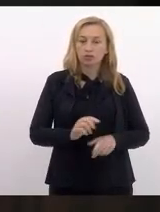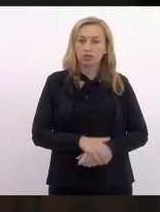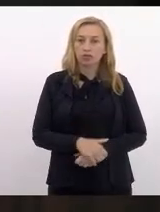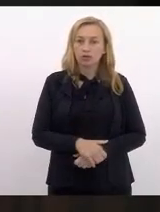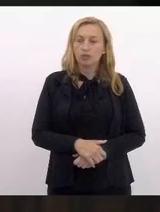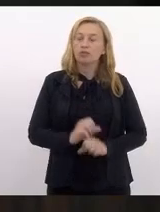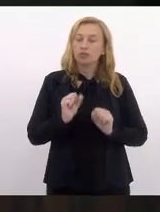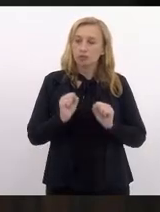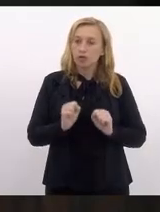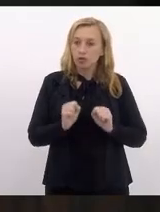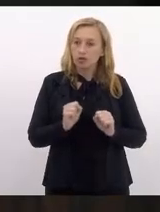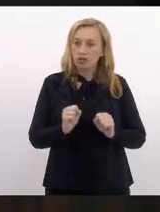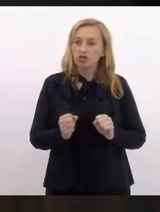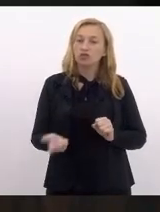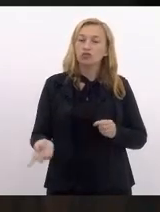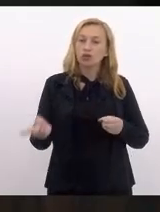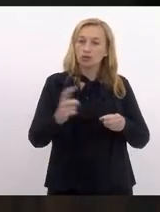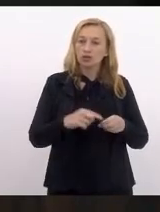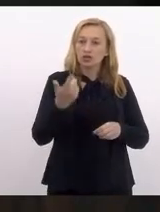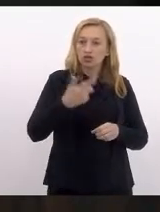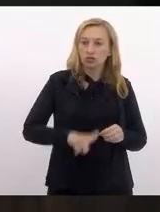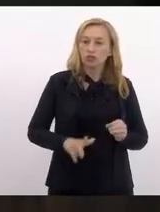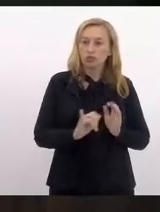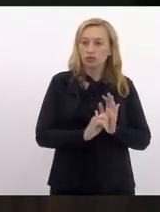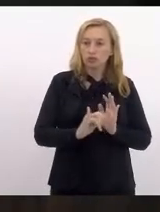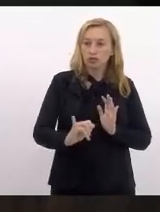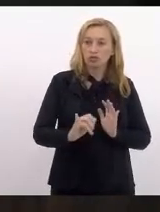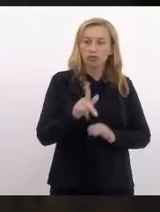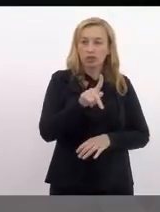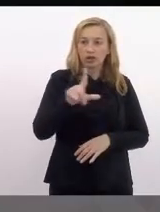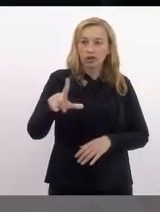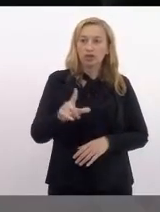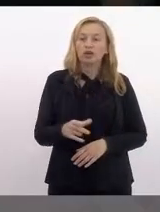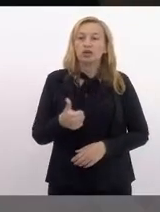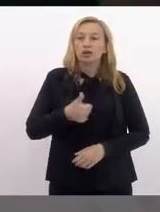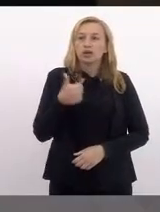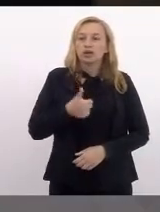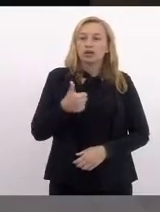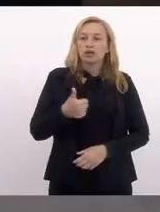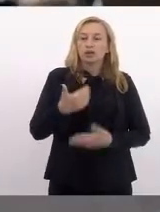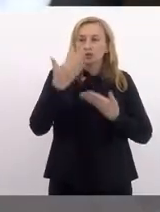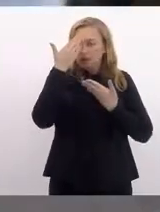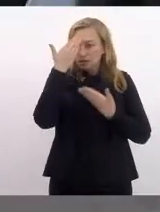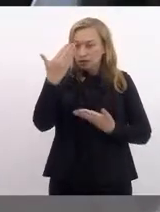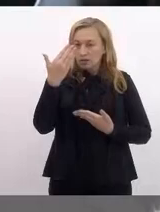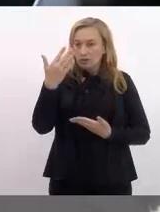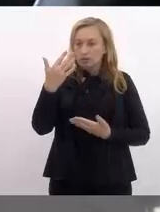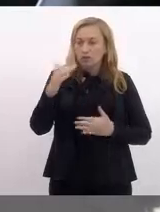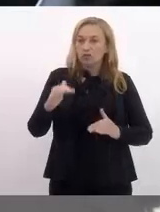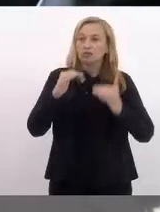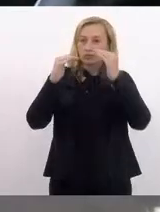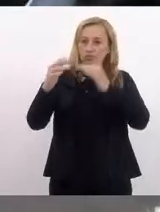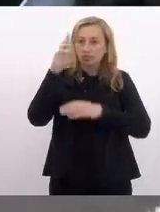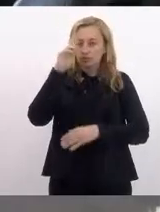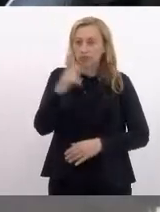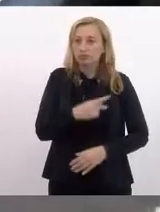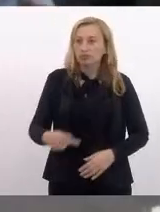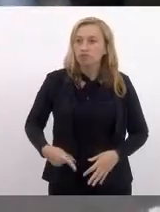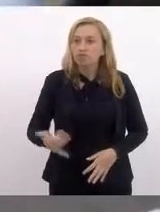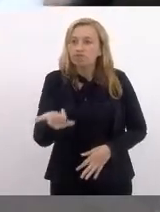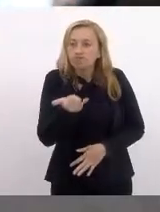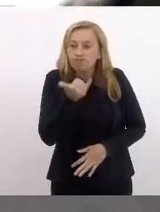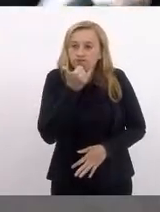para que a gente possa republicar o PL meu lugar seu presidente queria agradecer a vossa excelência pelo Gerson e pedir